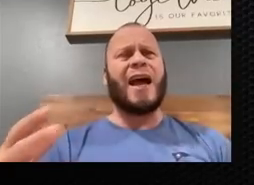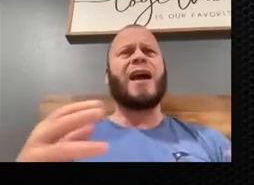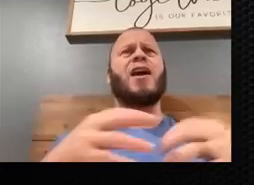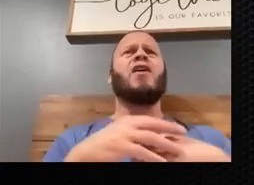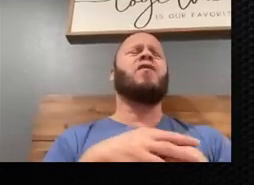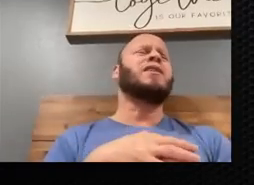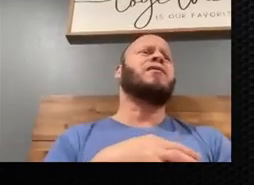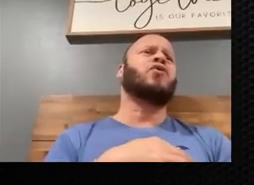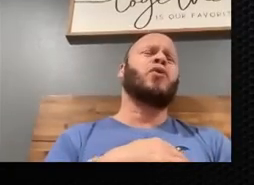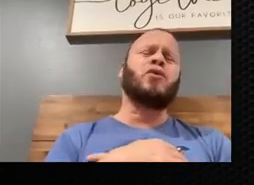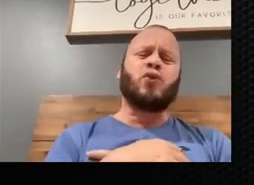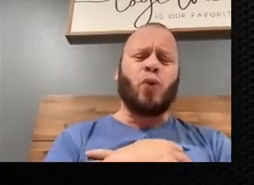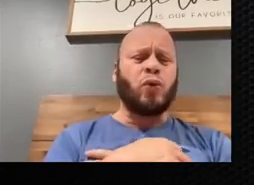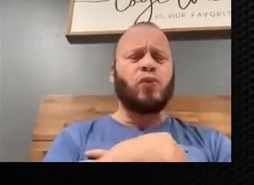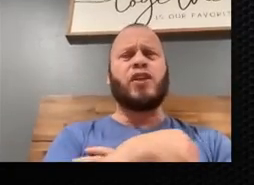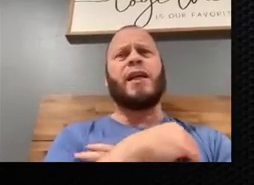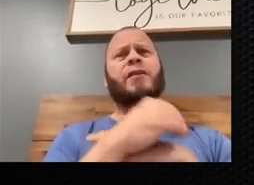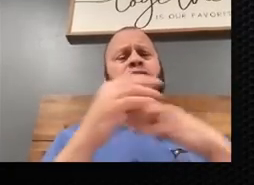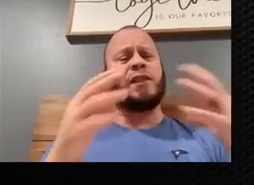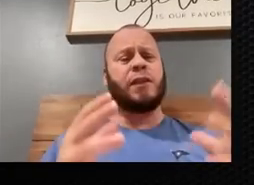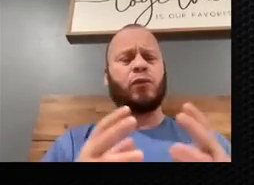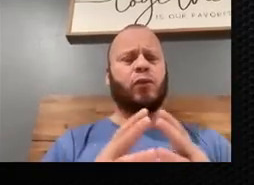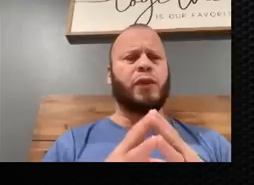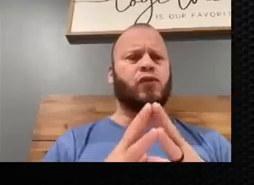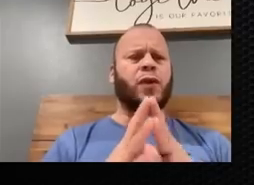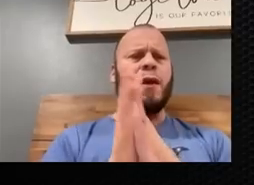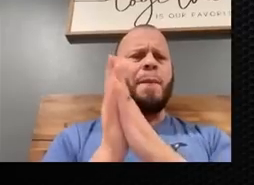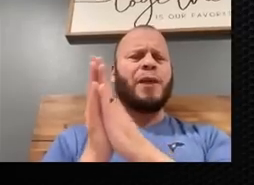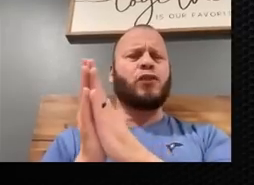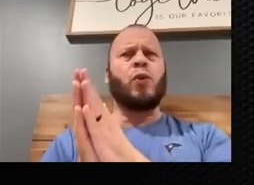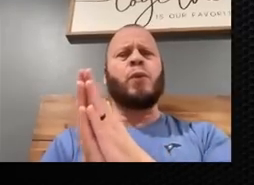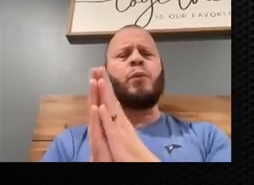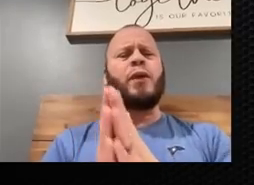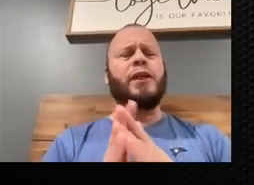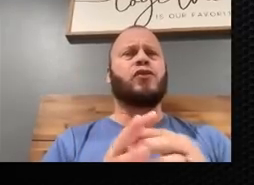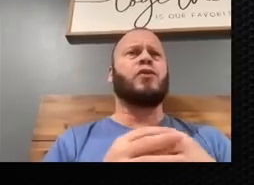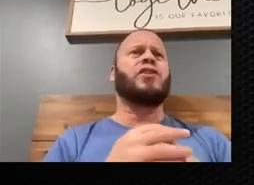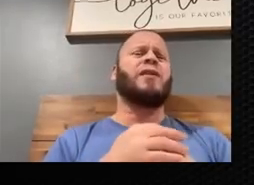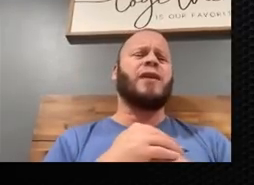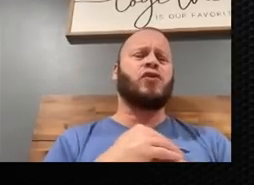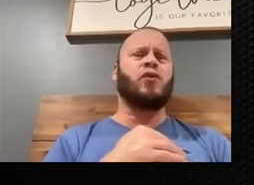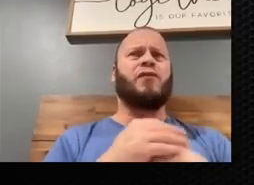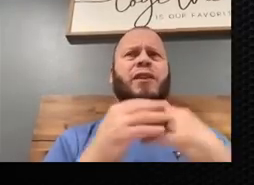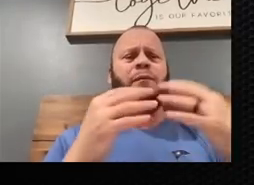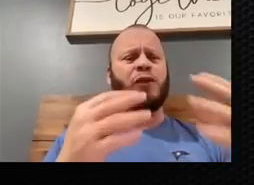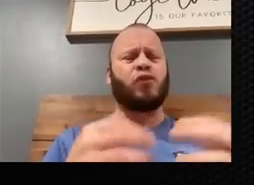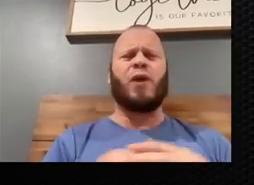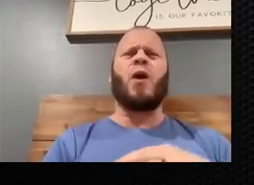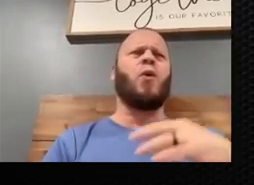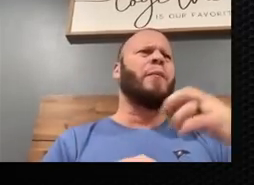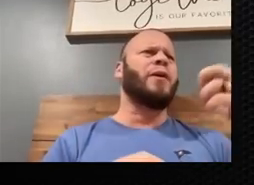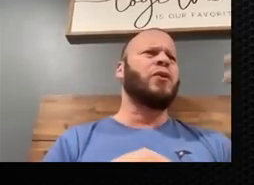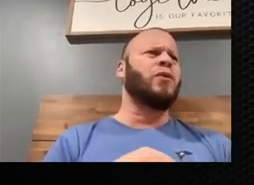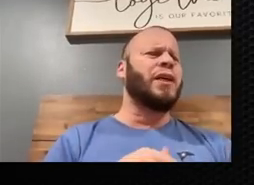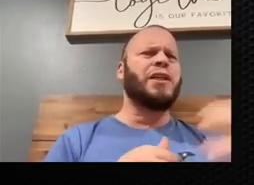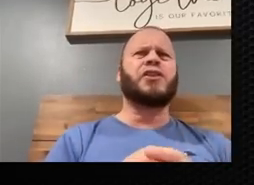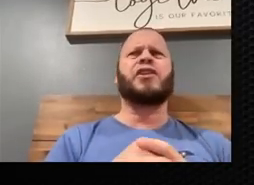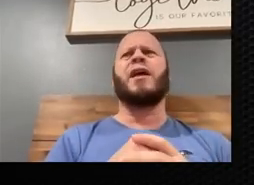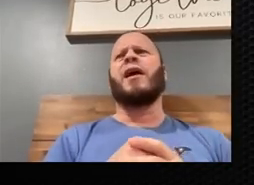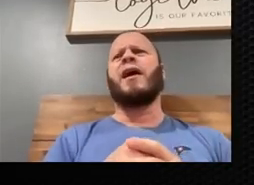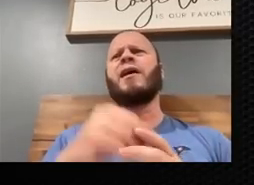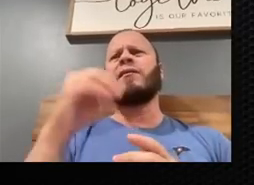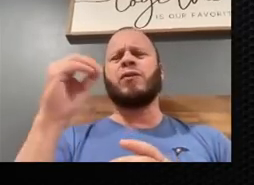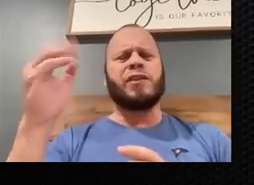vaiar, você tem todo o direito de fazer tudo isso. Mas quando o político está em sua vida pessoal, comprando um